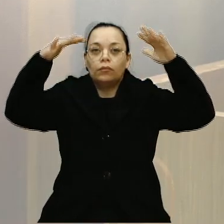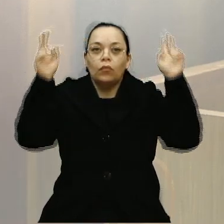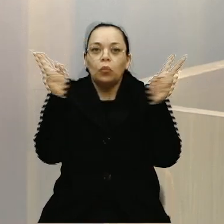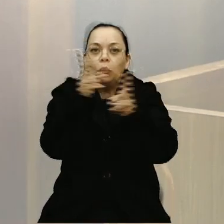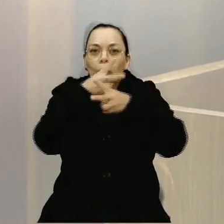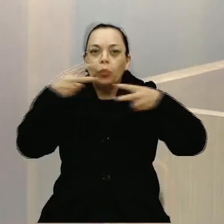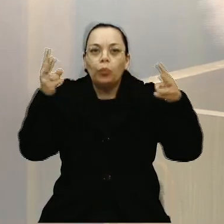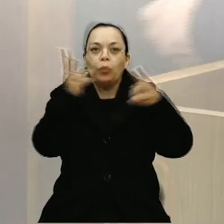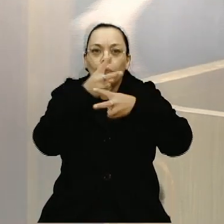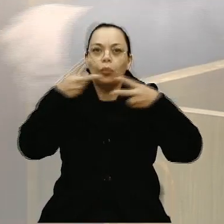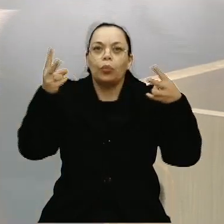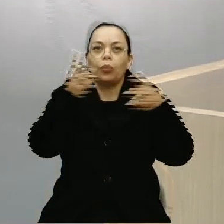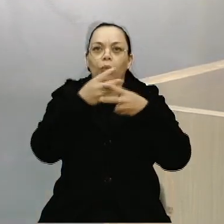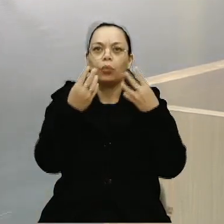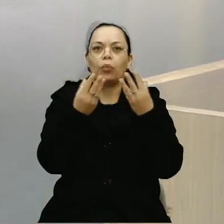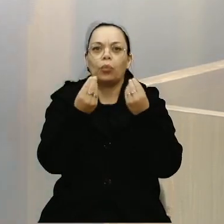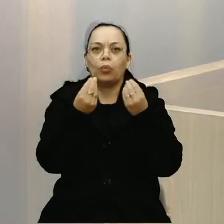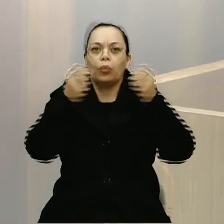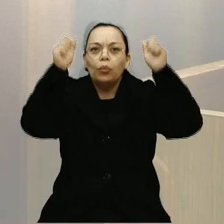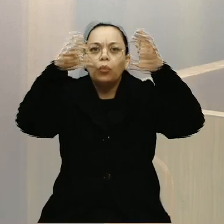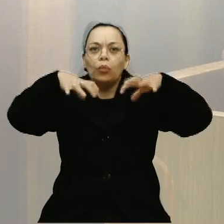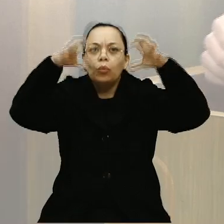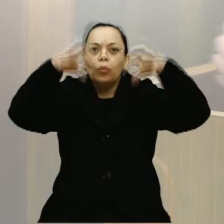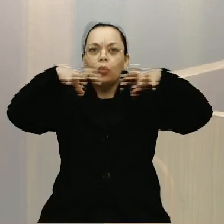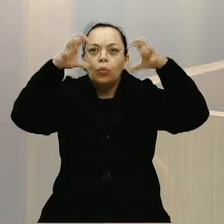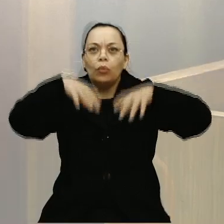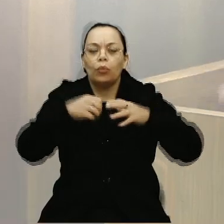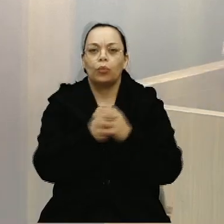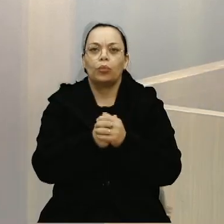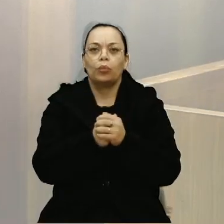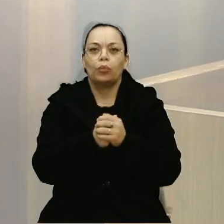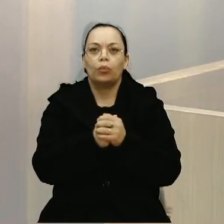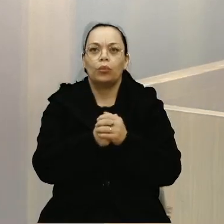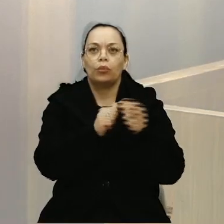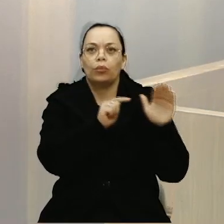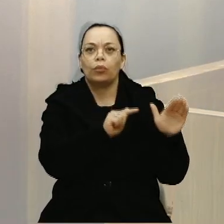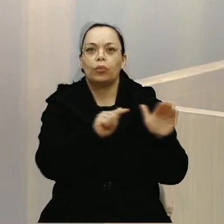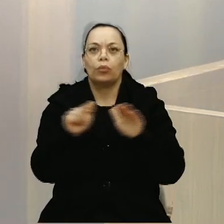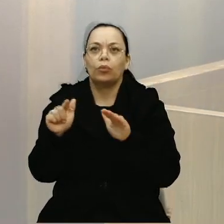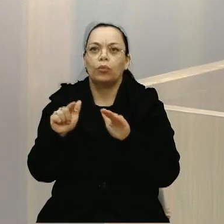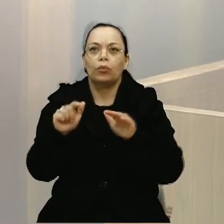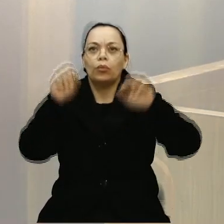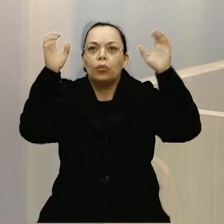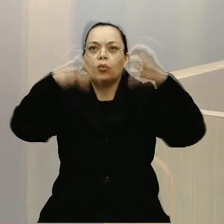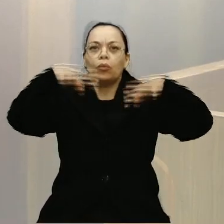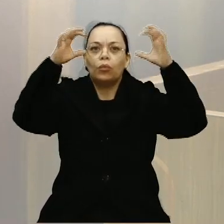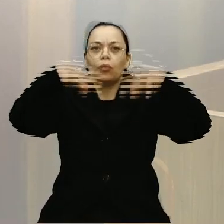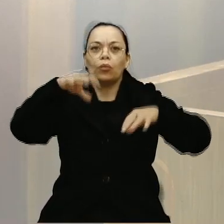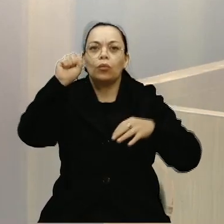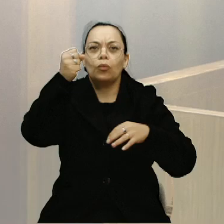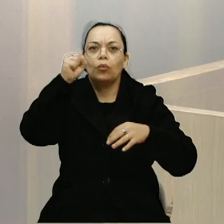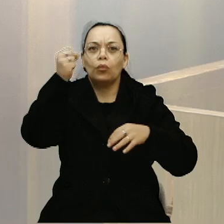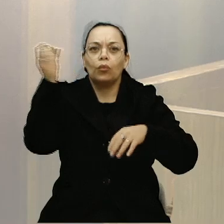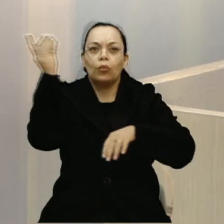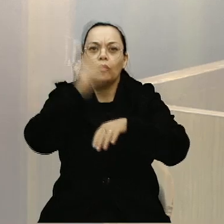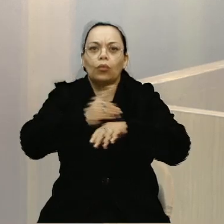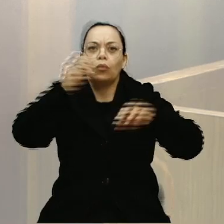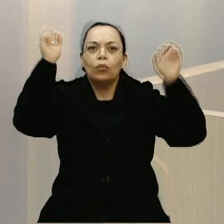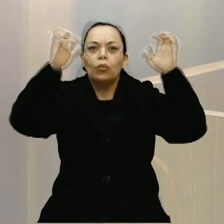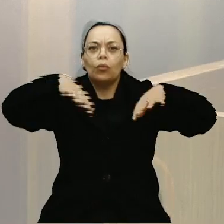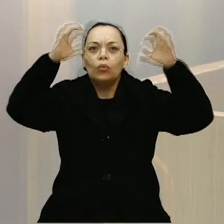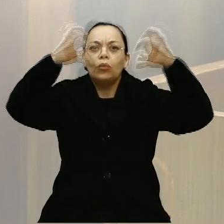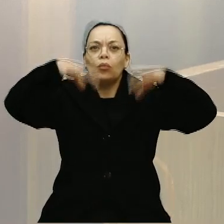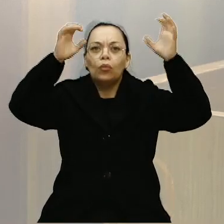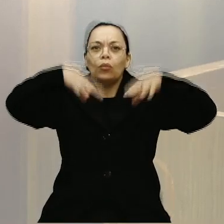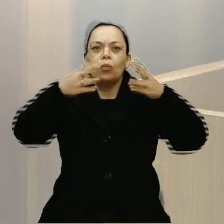vendaval que veio aí, muita chuva. Chegou semanas que chovia 8 dias chovendo. Eu nunca vi